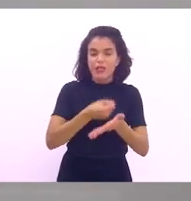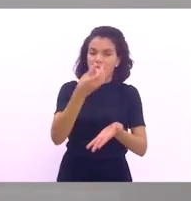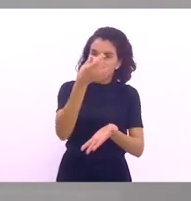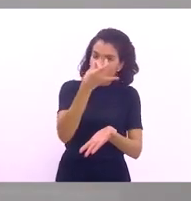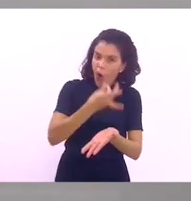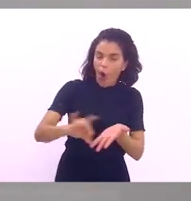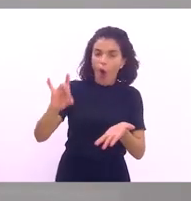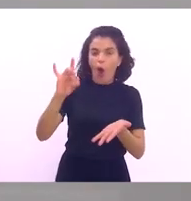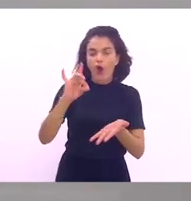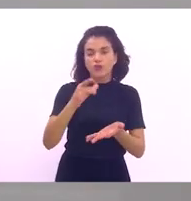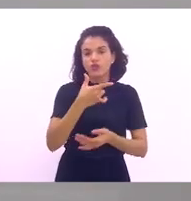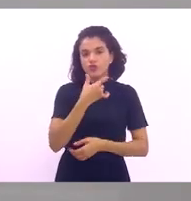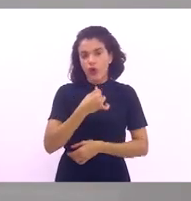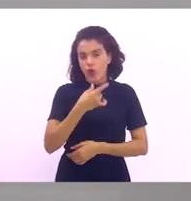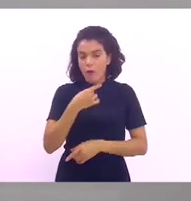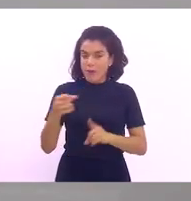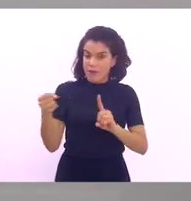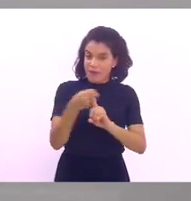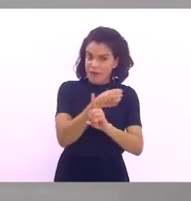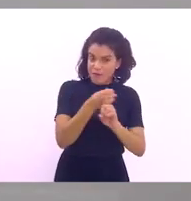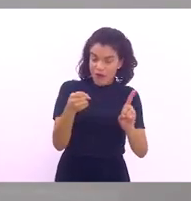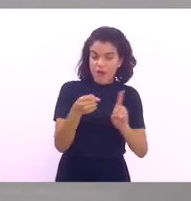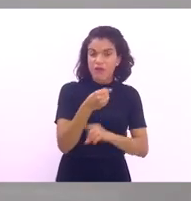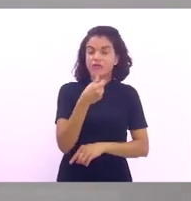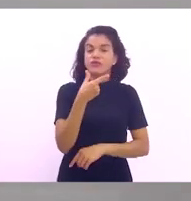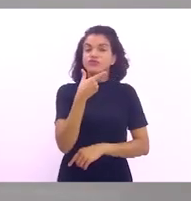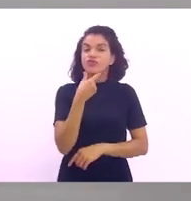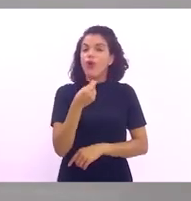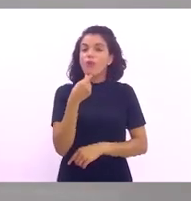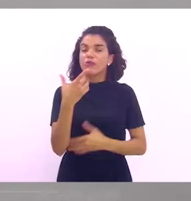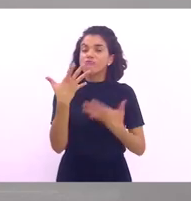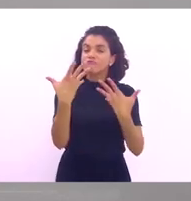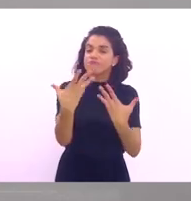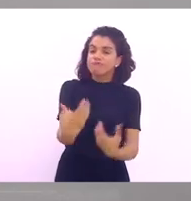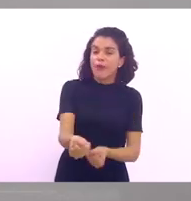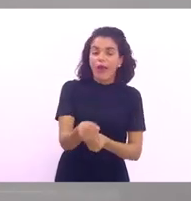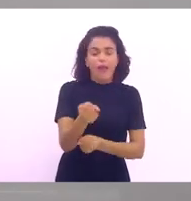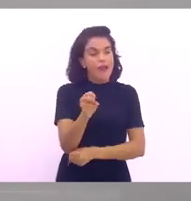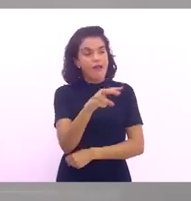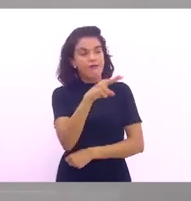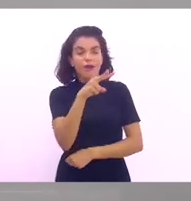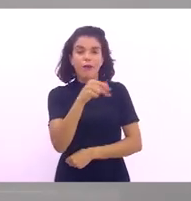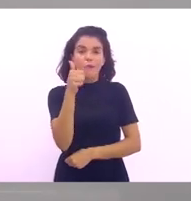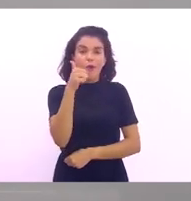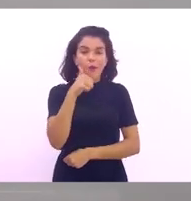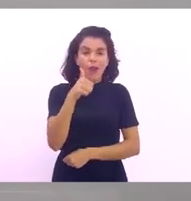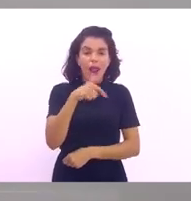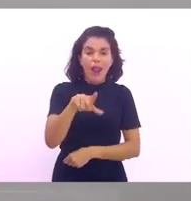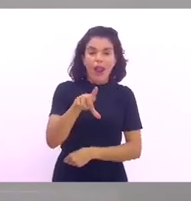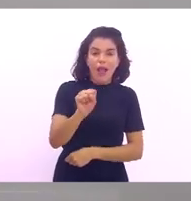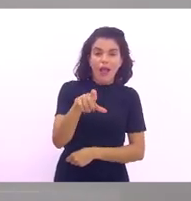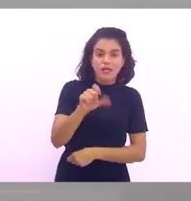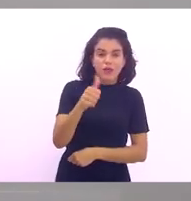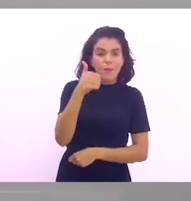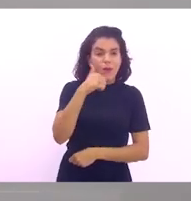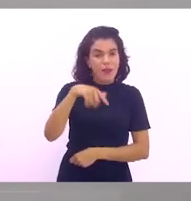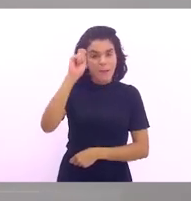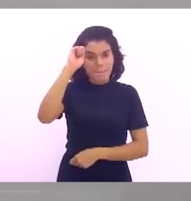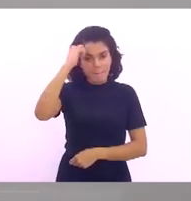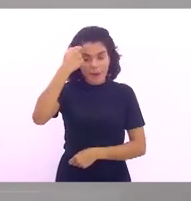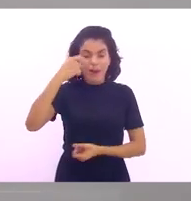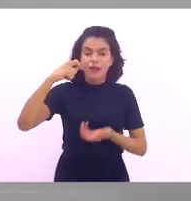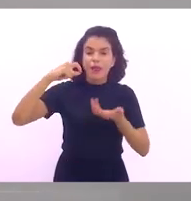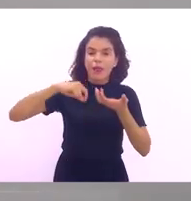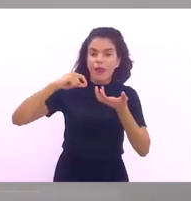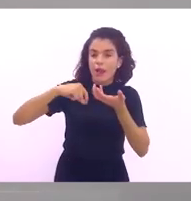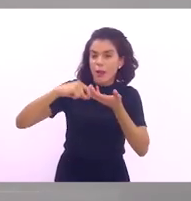misoginia a violência de homens que não toleram ver mulheres mulheres lésbicas mulheres pretas que